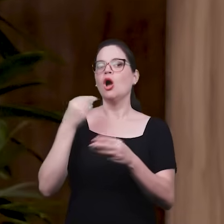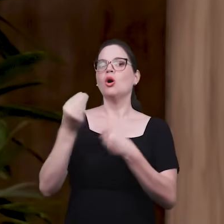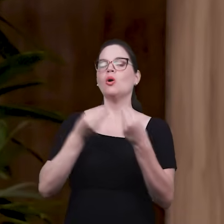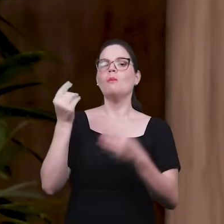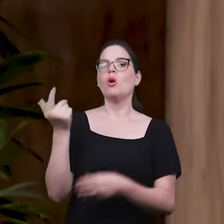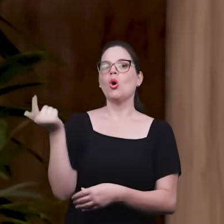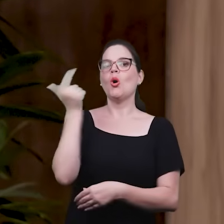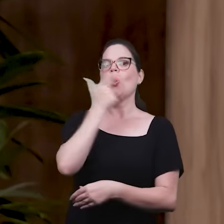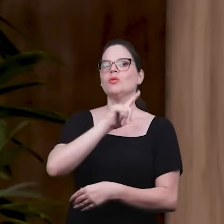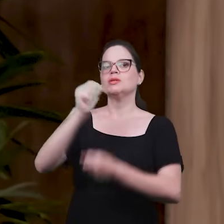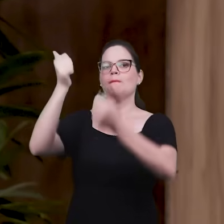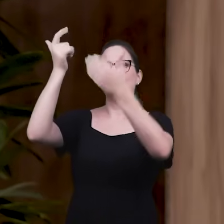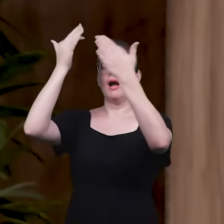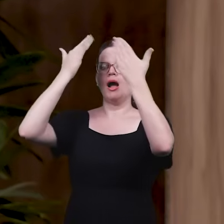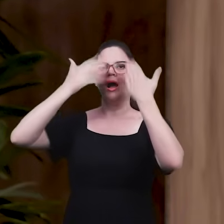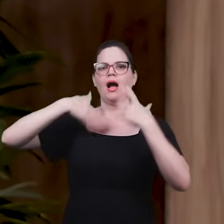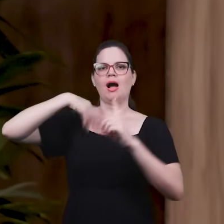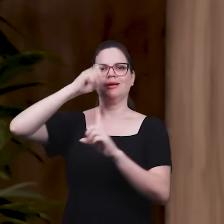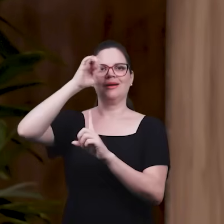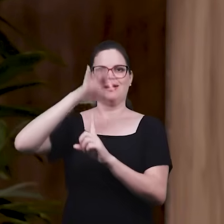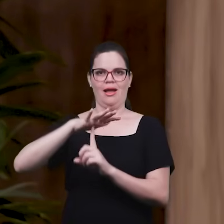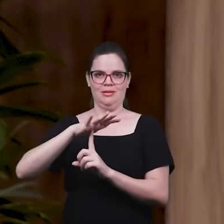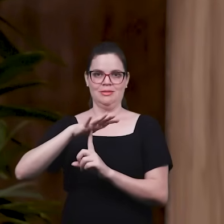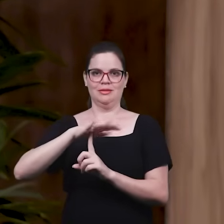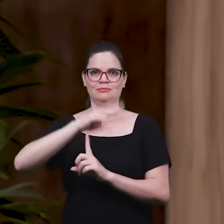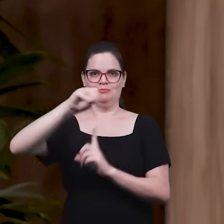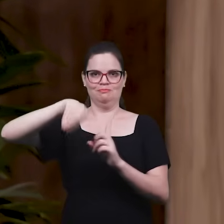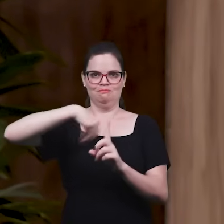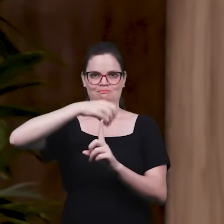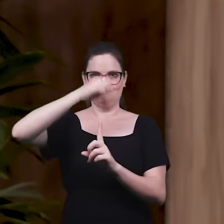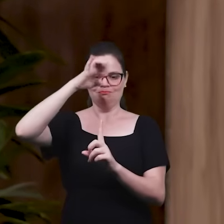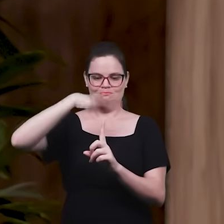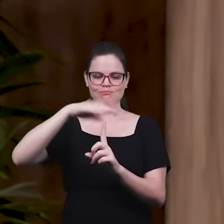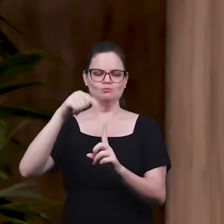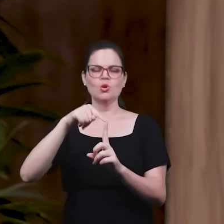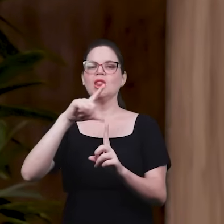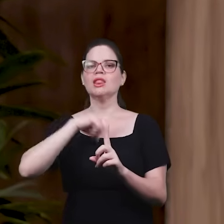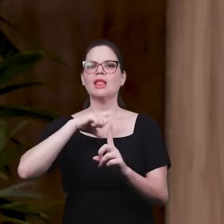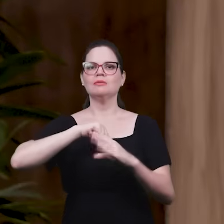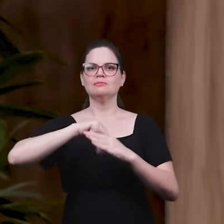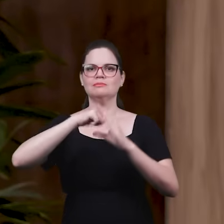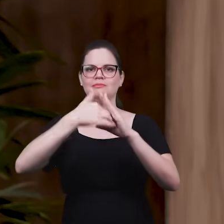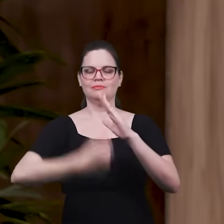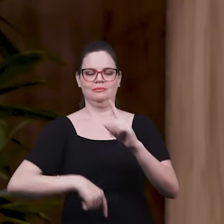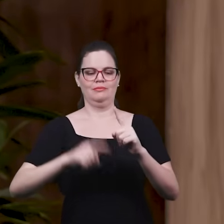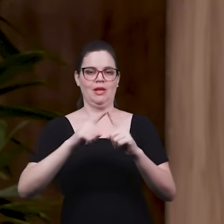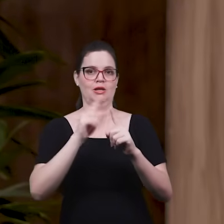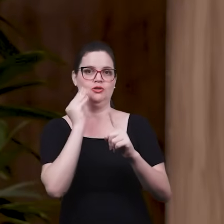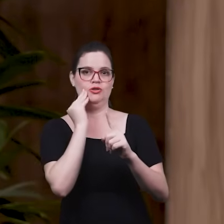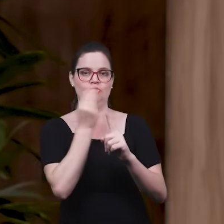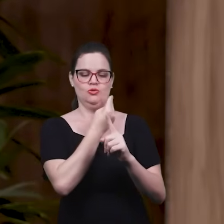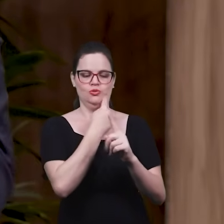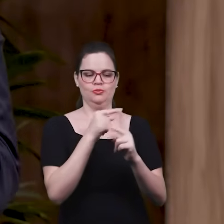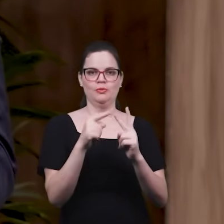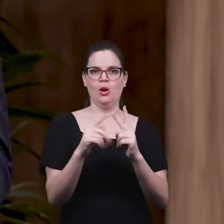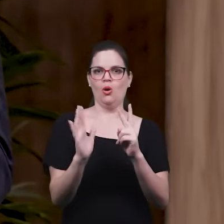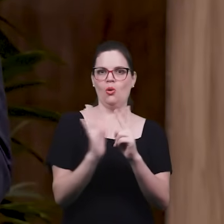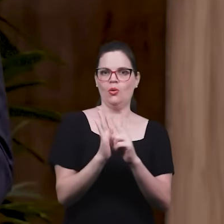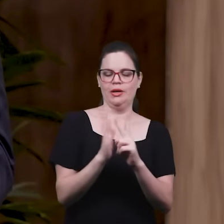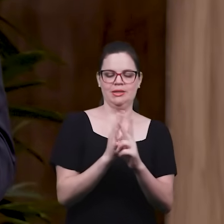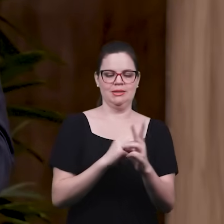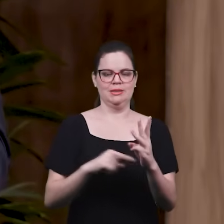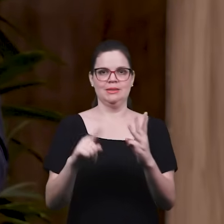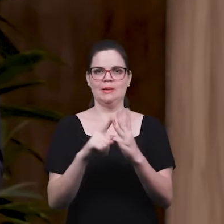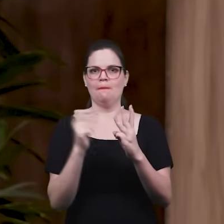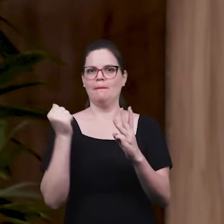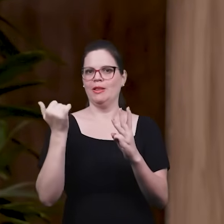são ferramentas, são recursos para que Deus possa se mover em nosso favor. Então, essa